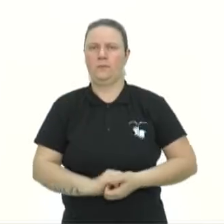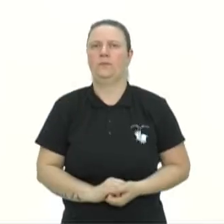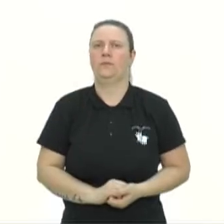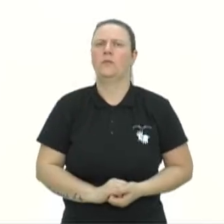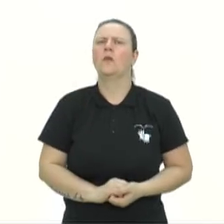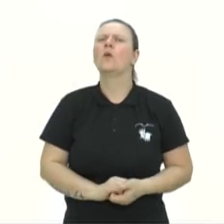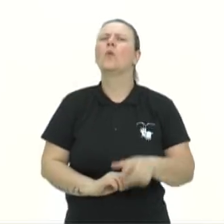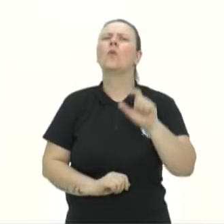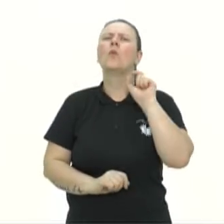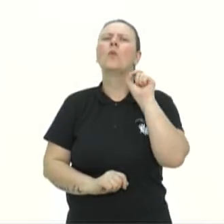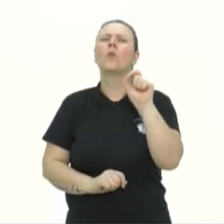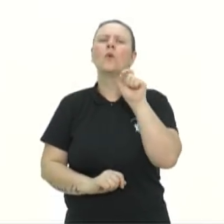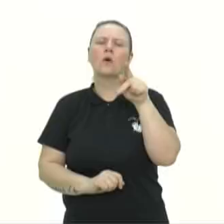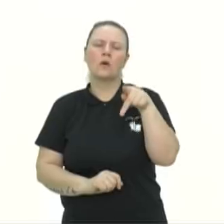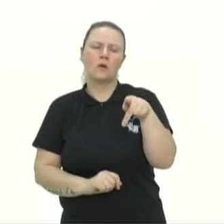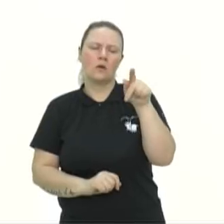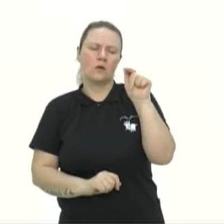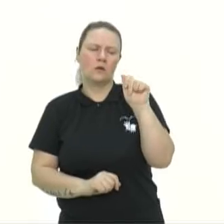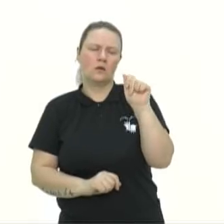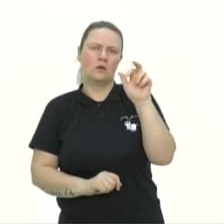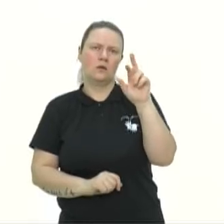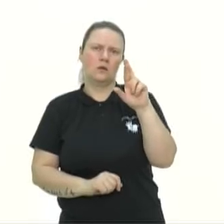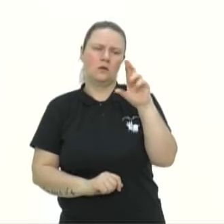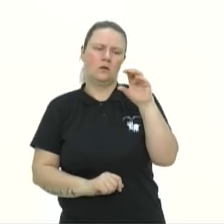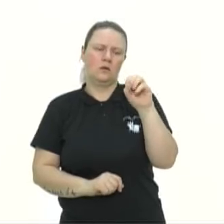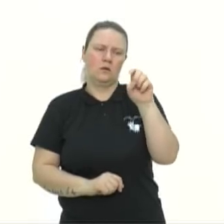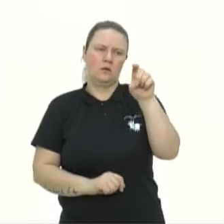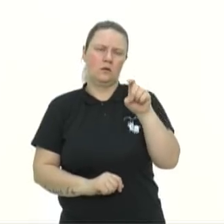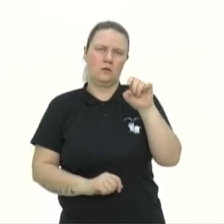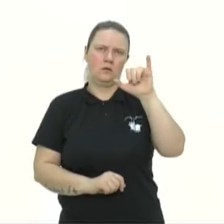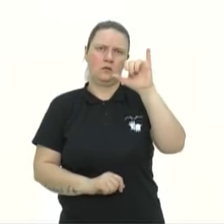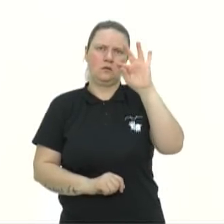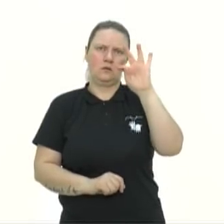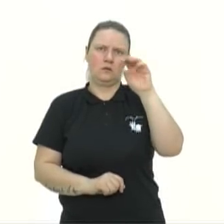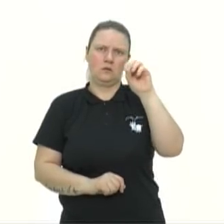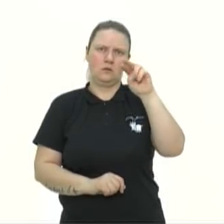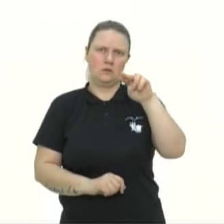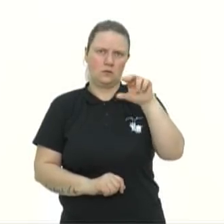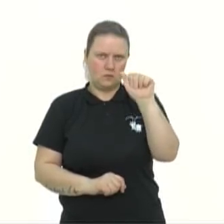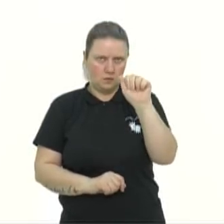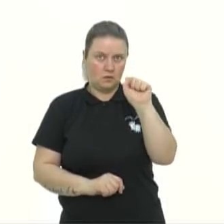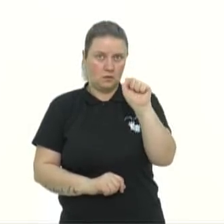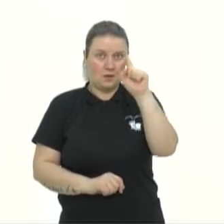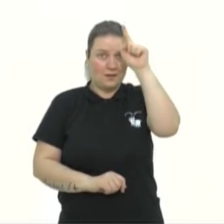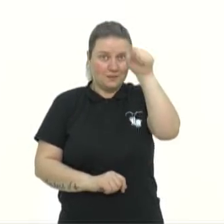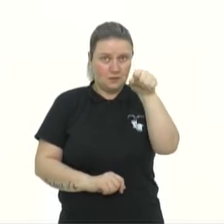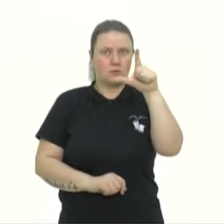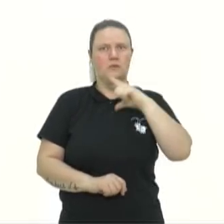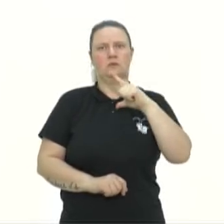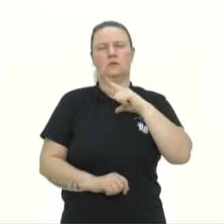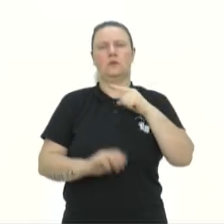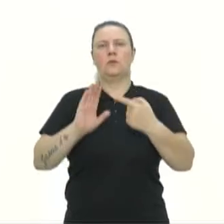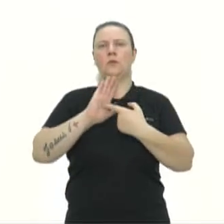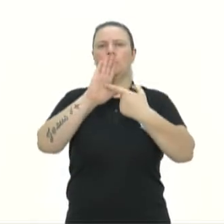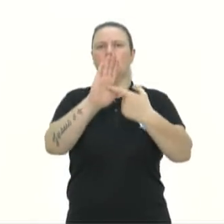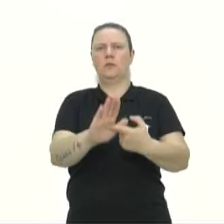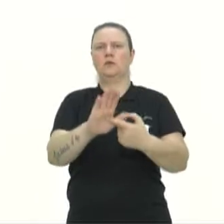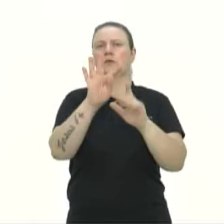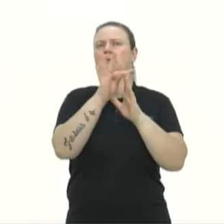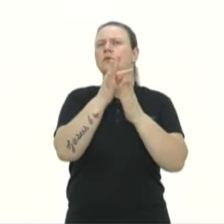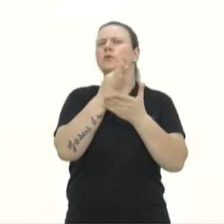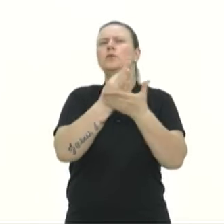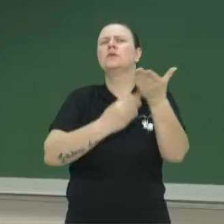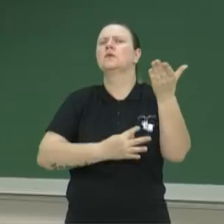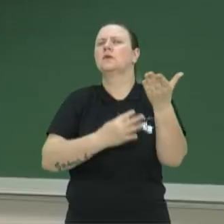paroxítonas acentuadas, né? Elas têm que ser paroxítonas e acentuadas que estão presentes neste